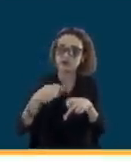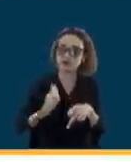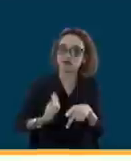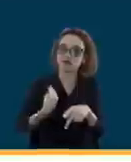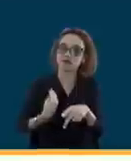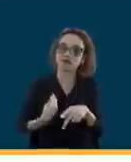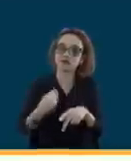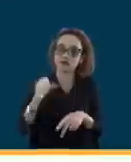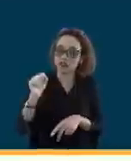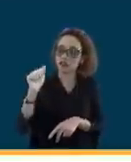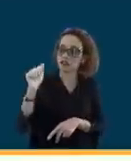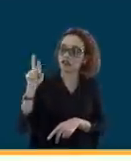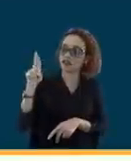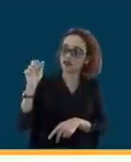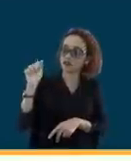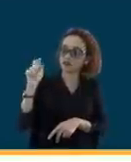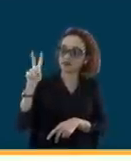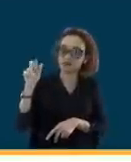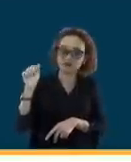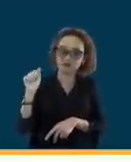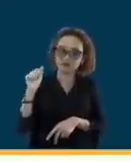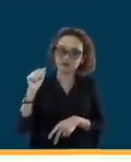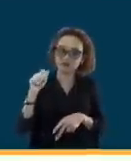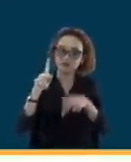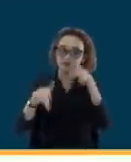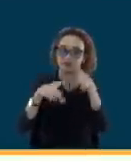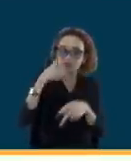saravá todo povo que tá aí.